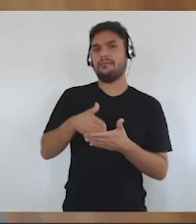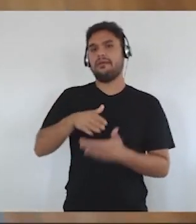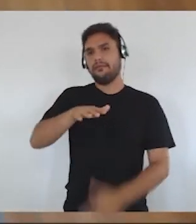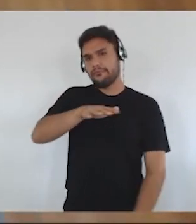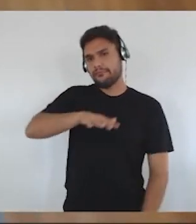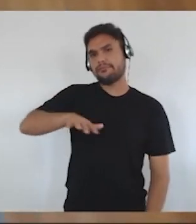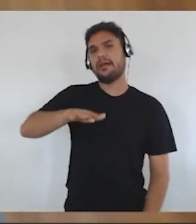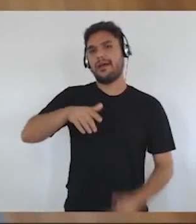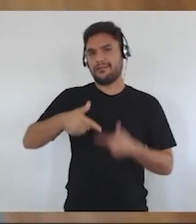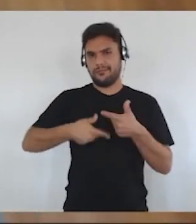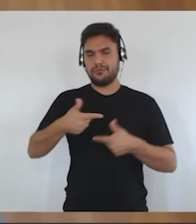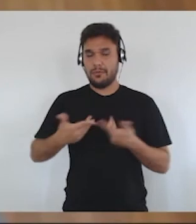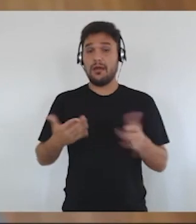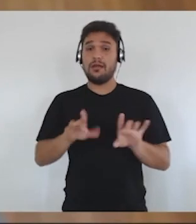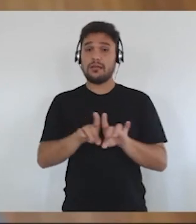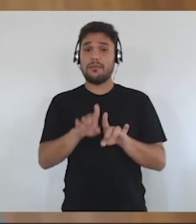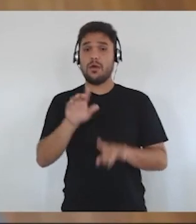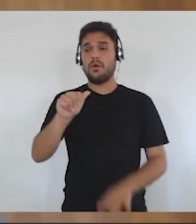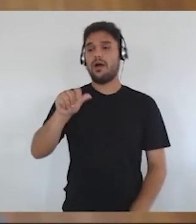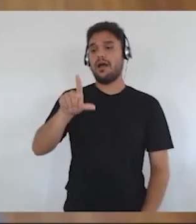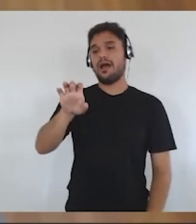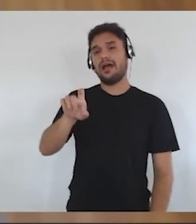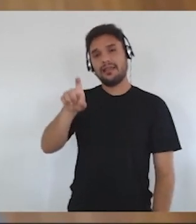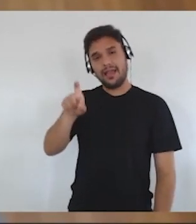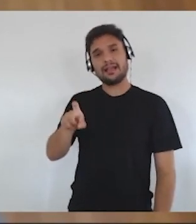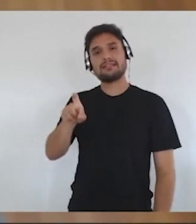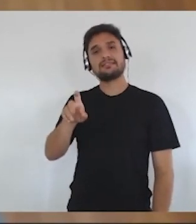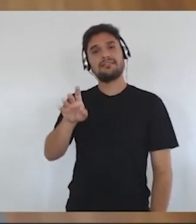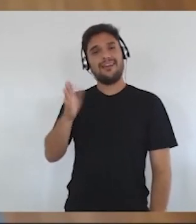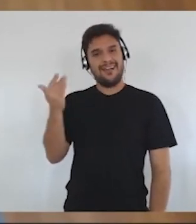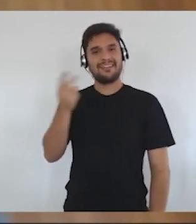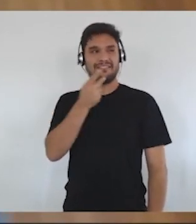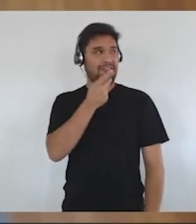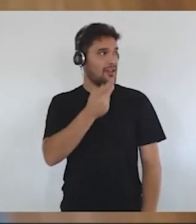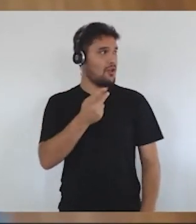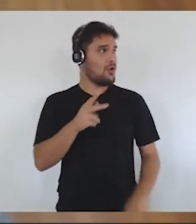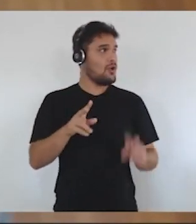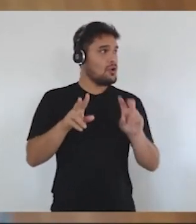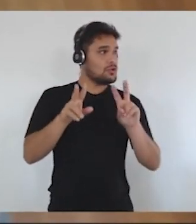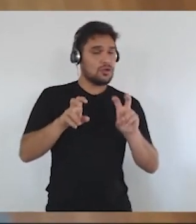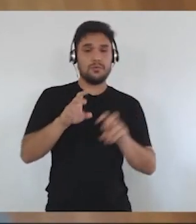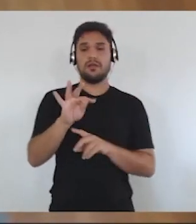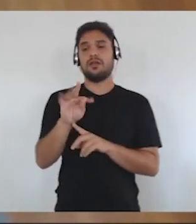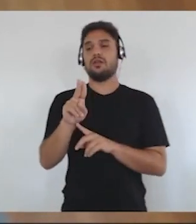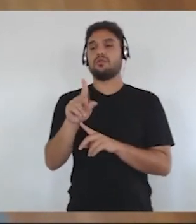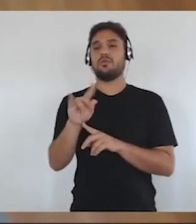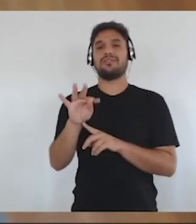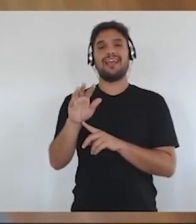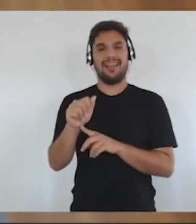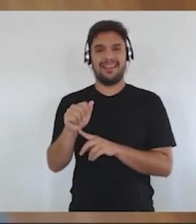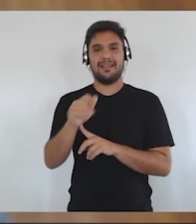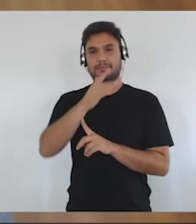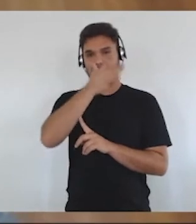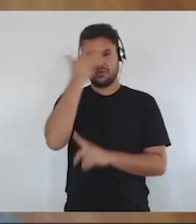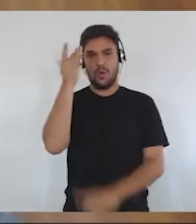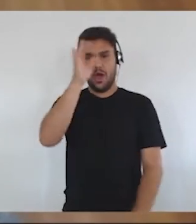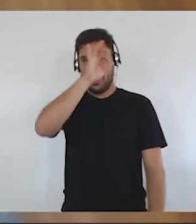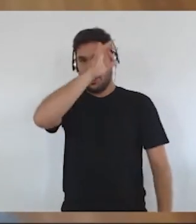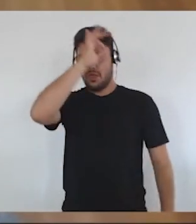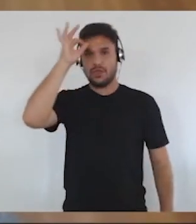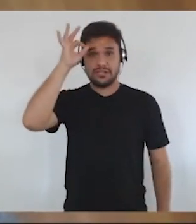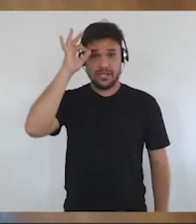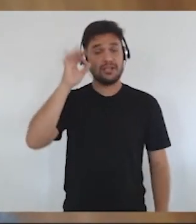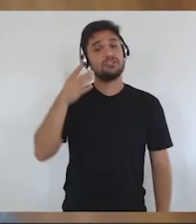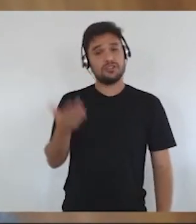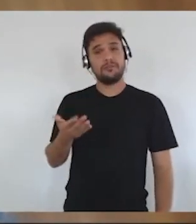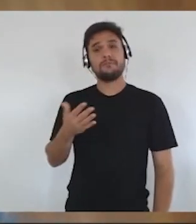sua atuação. E quando o doutor Alex destaca essa questão da tutela de inocentes, o processo